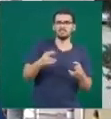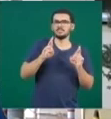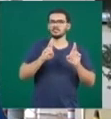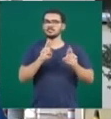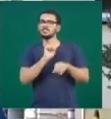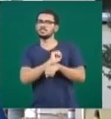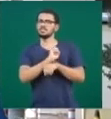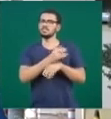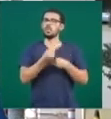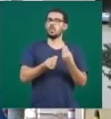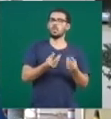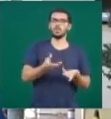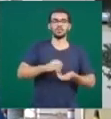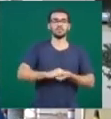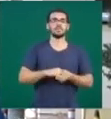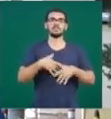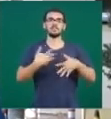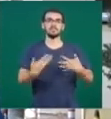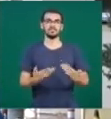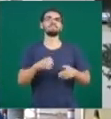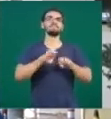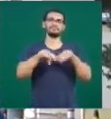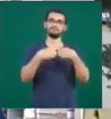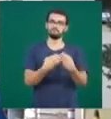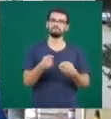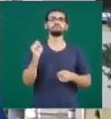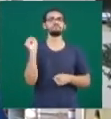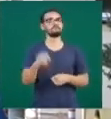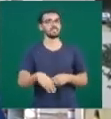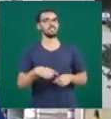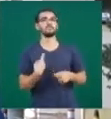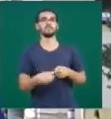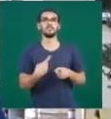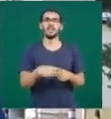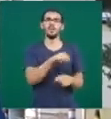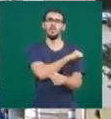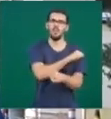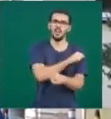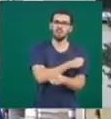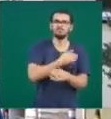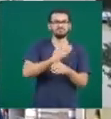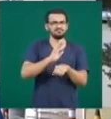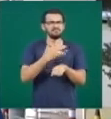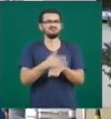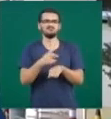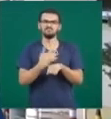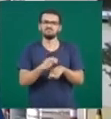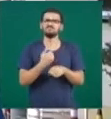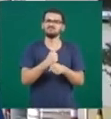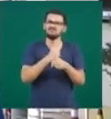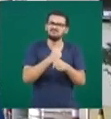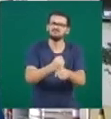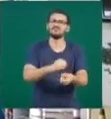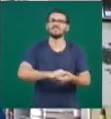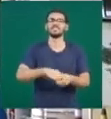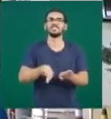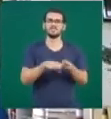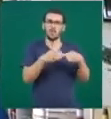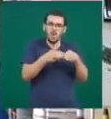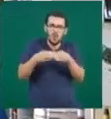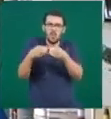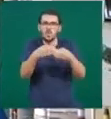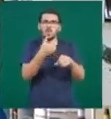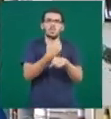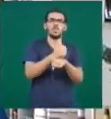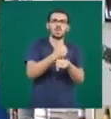acadêmica? É o evento esperado no ano. Os alunos preparam o ano todo, as atléticas fazem seus treinamentos, as seletivas, preparando para